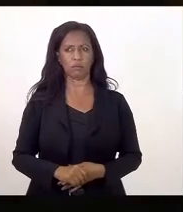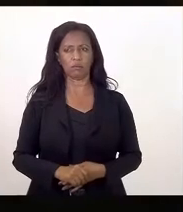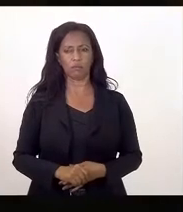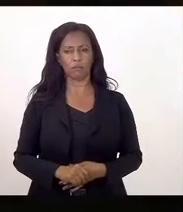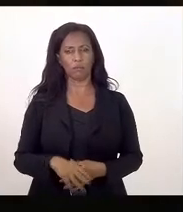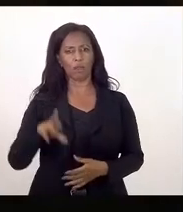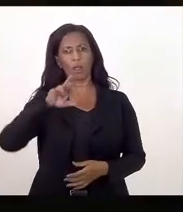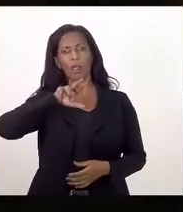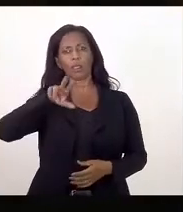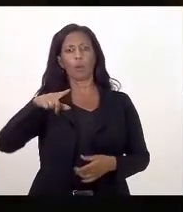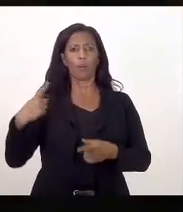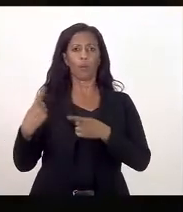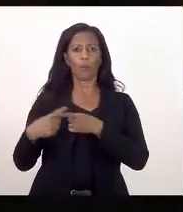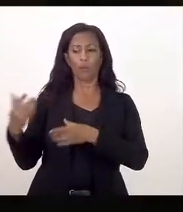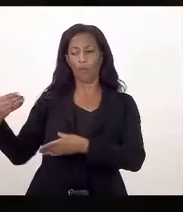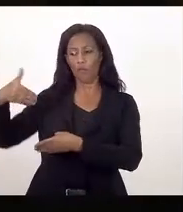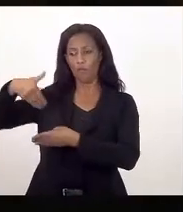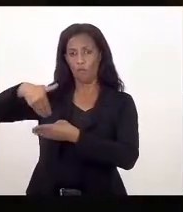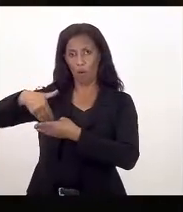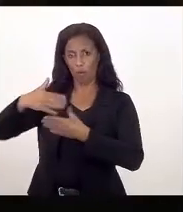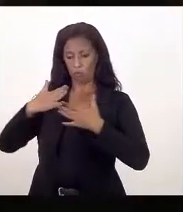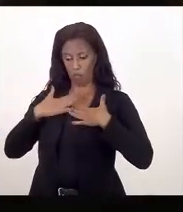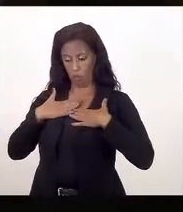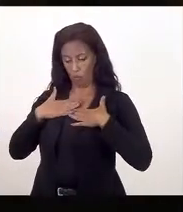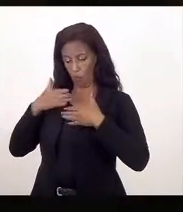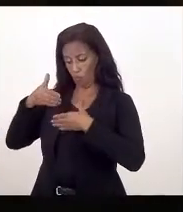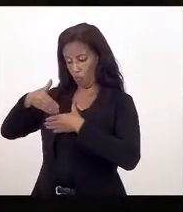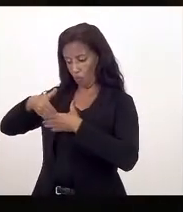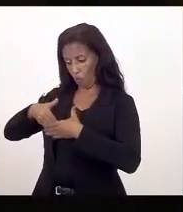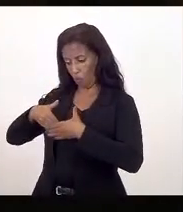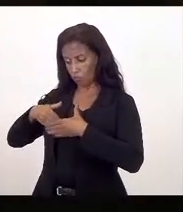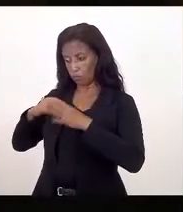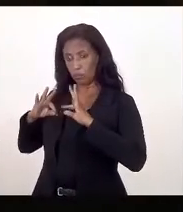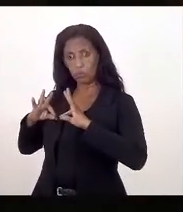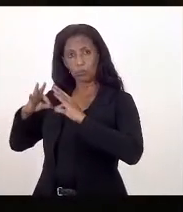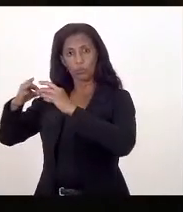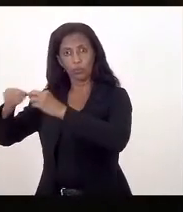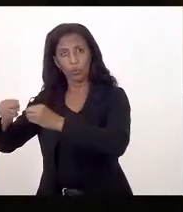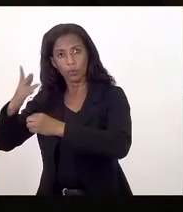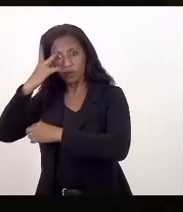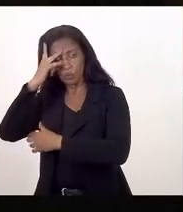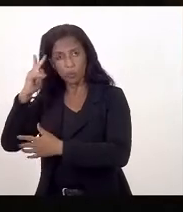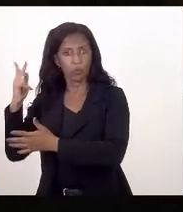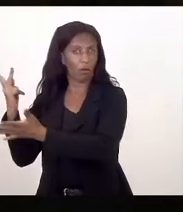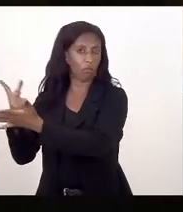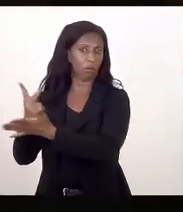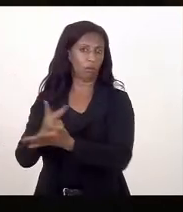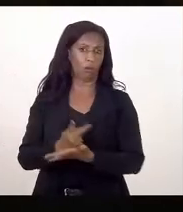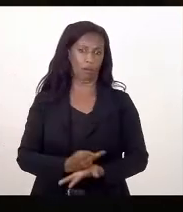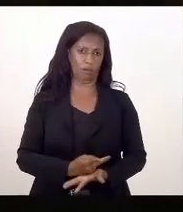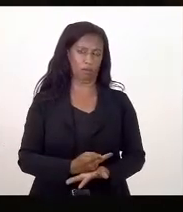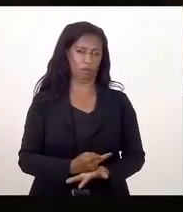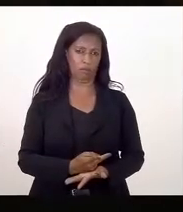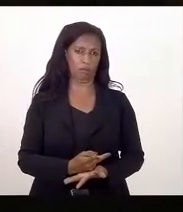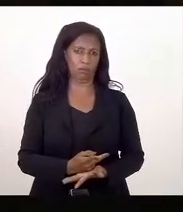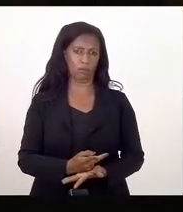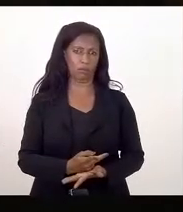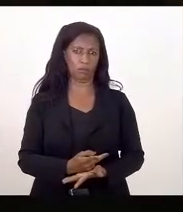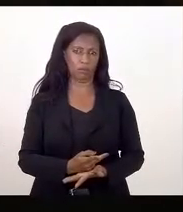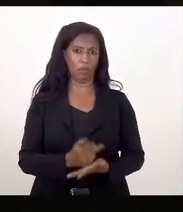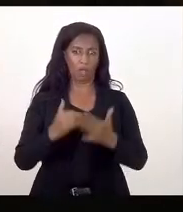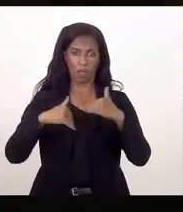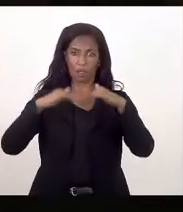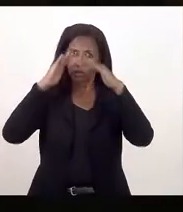Não é porque eu voto de uma forma que todos os outros estão errados. Há que se